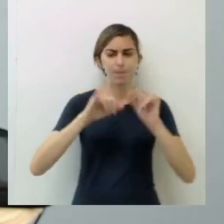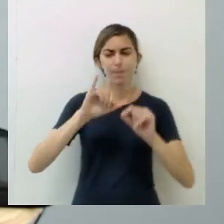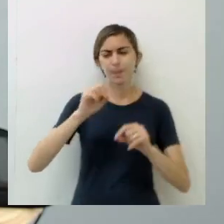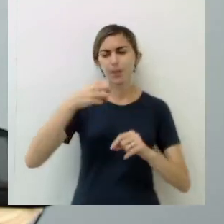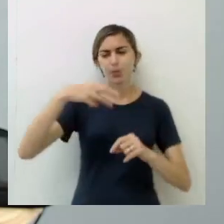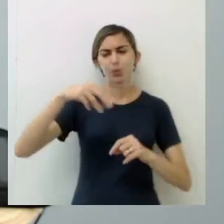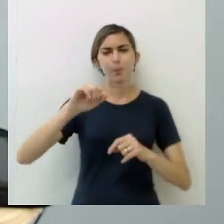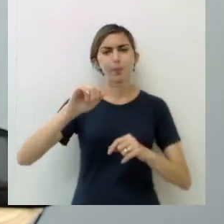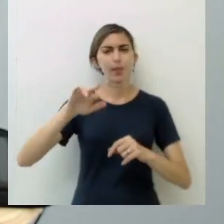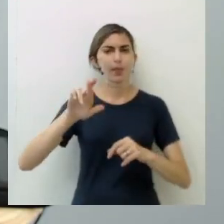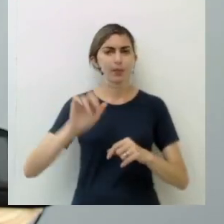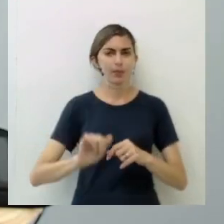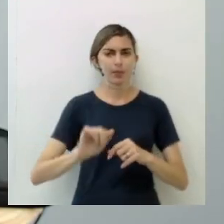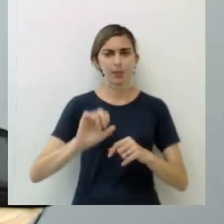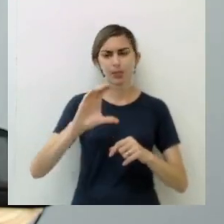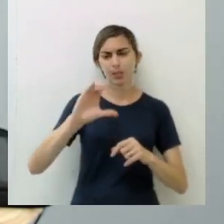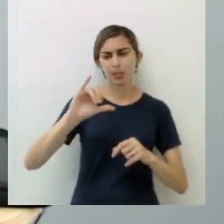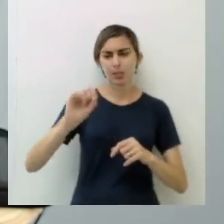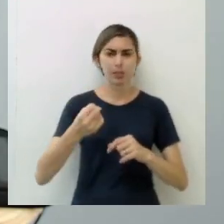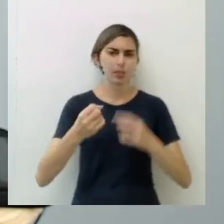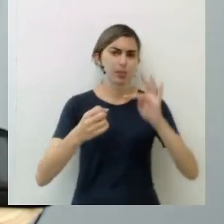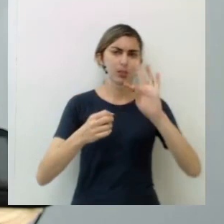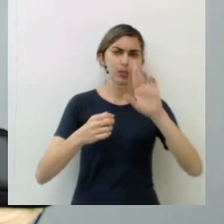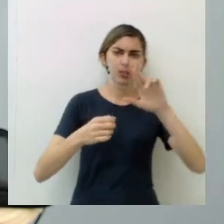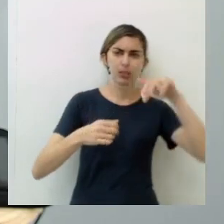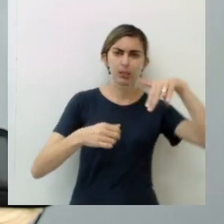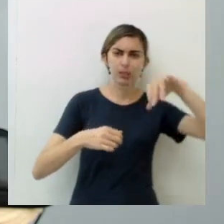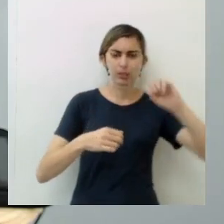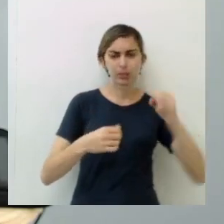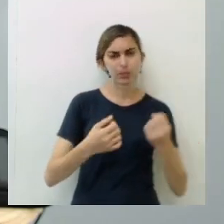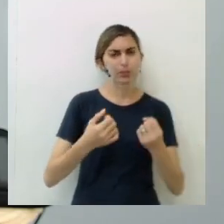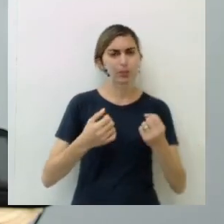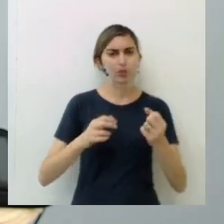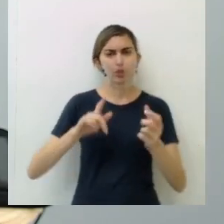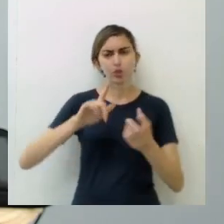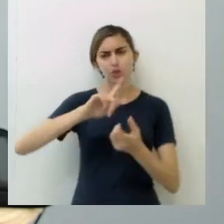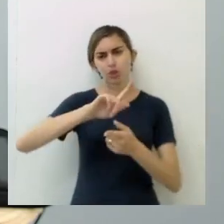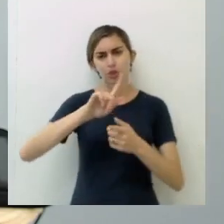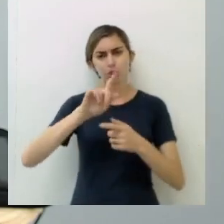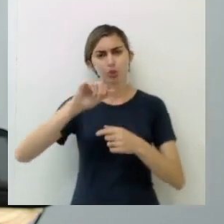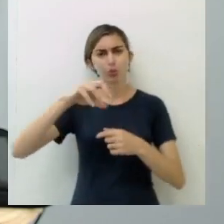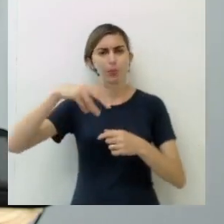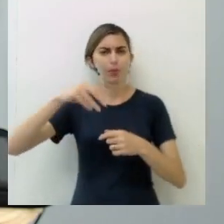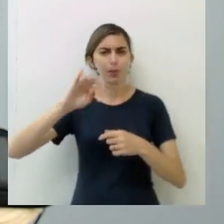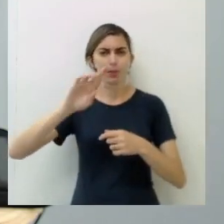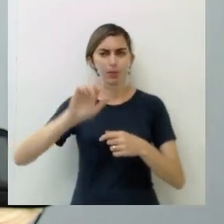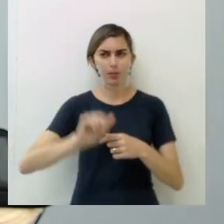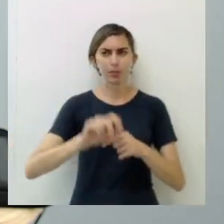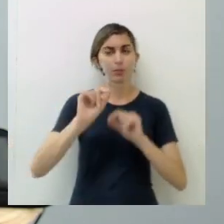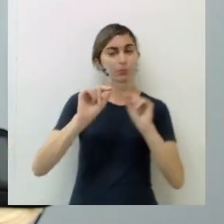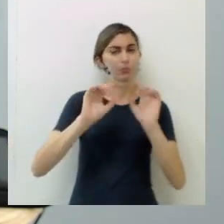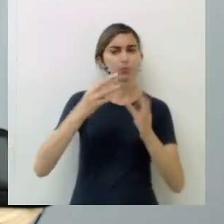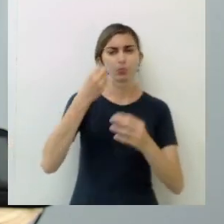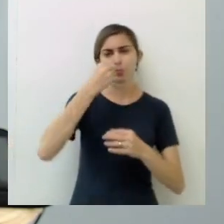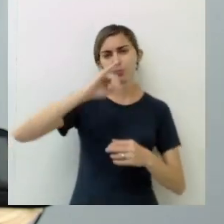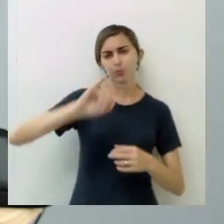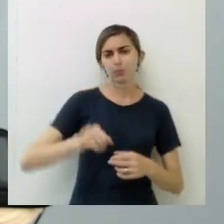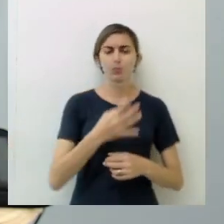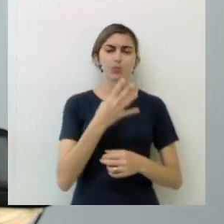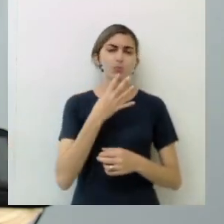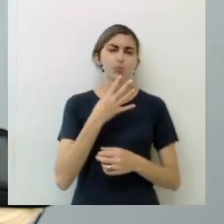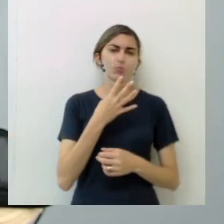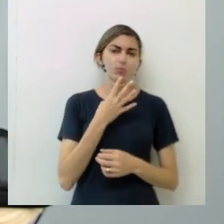isomeria cis e trans, a isomeria geométrica. Nas aulas anteriores, a gente já teve a oportunidade de, vocês tiveram a oportunidade de conhecer